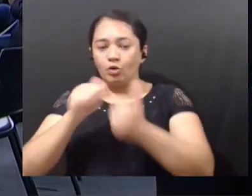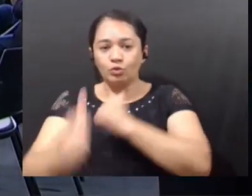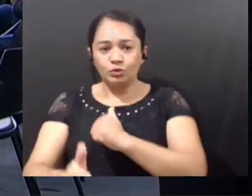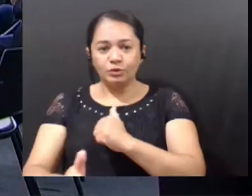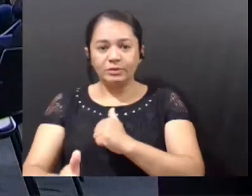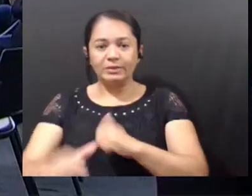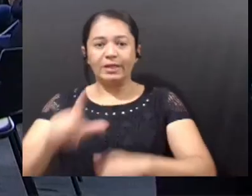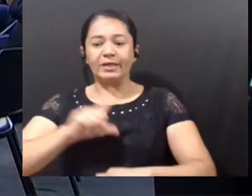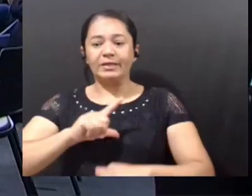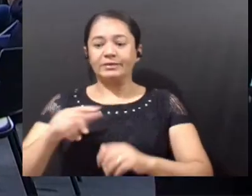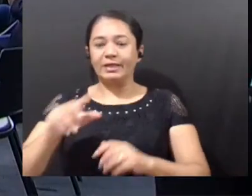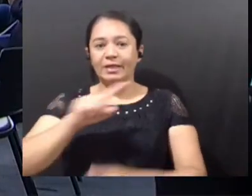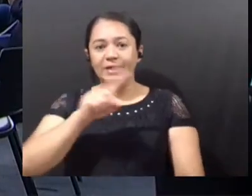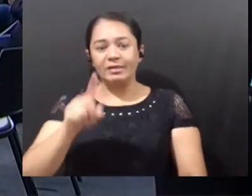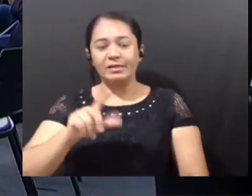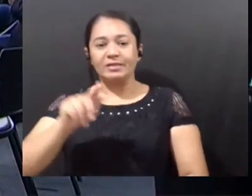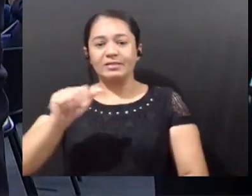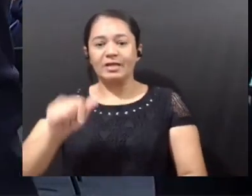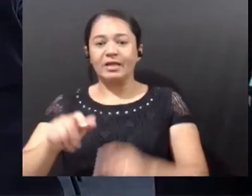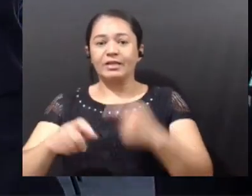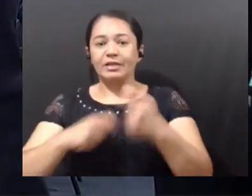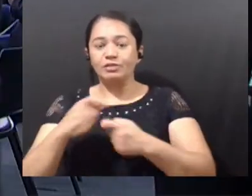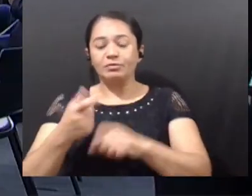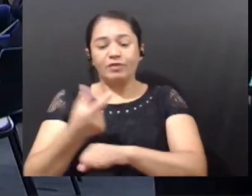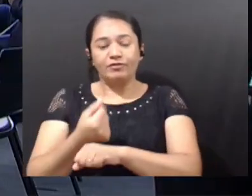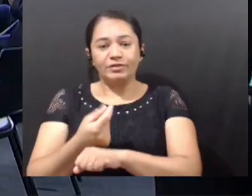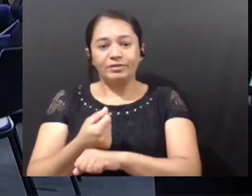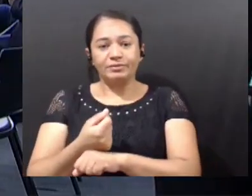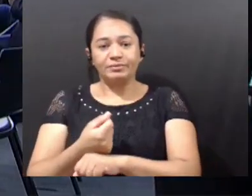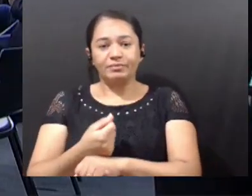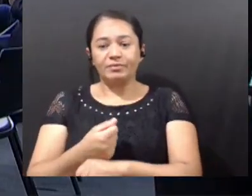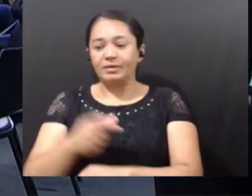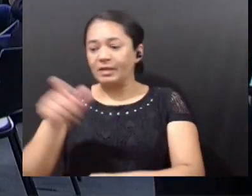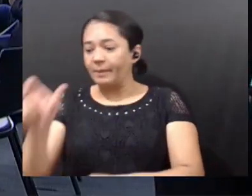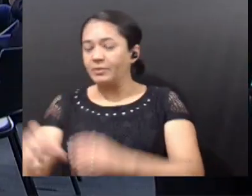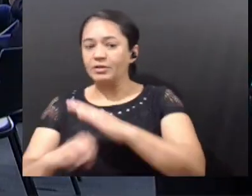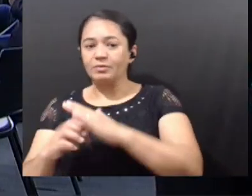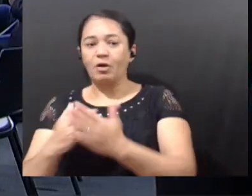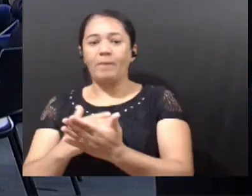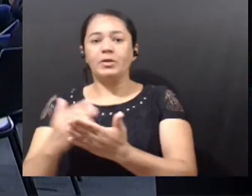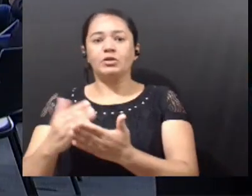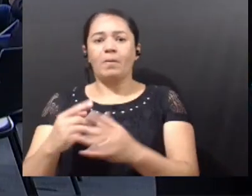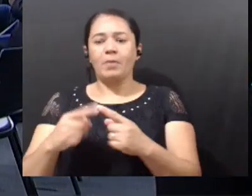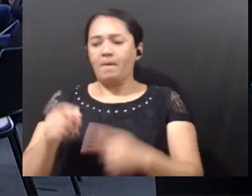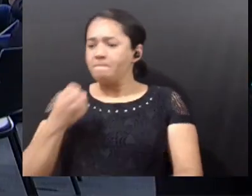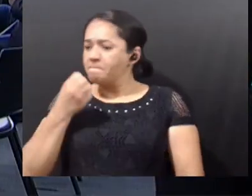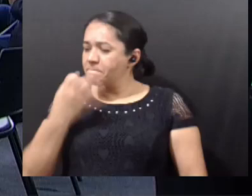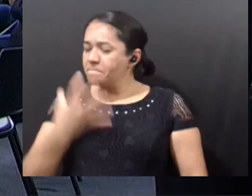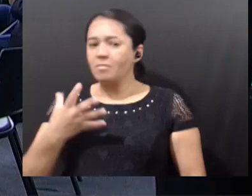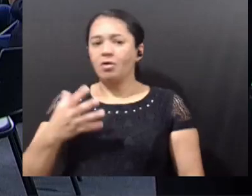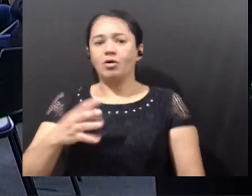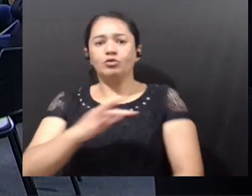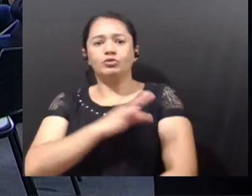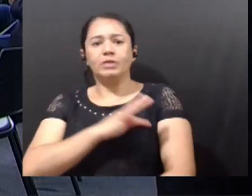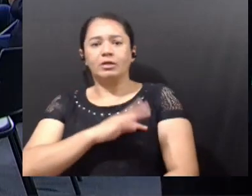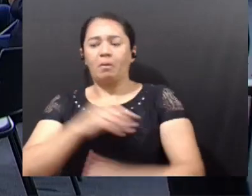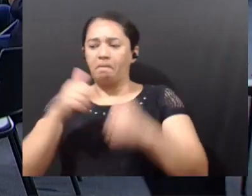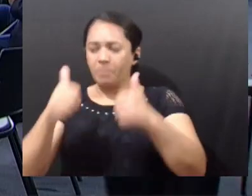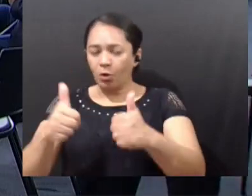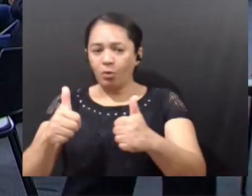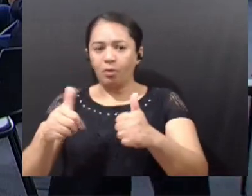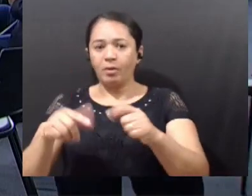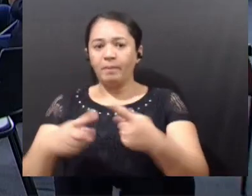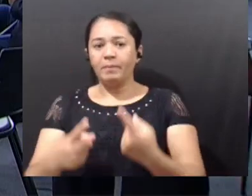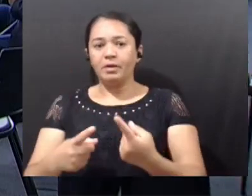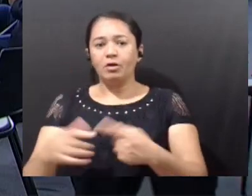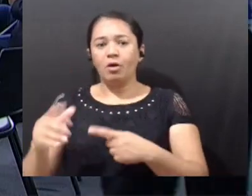o administrativo financeiro. Então, normalmente o empresário começou porque ele era muito bom, ele era um técnico muito bom. Então, ele era um mecânico muito bom,